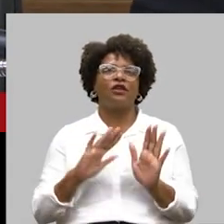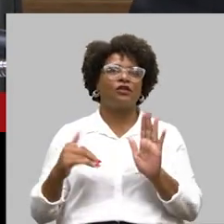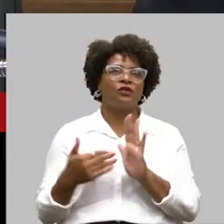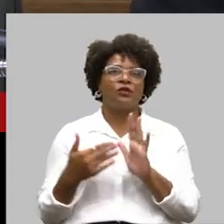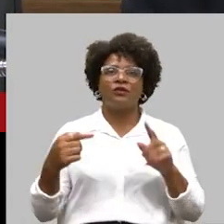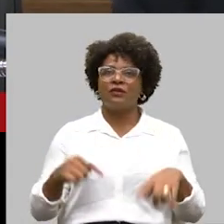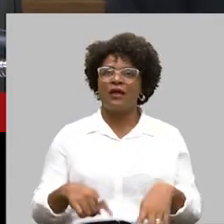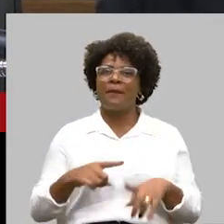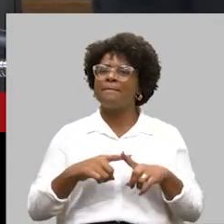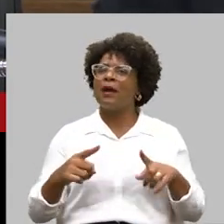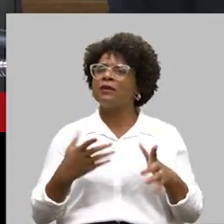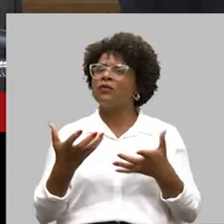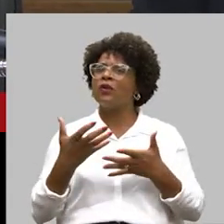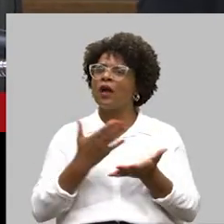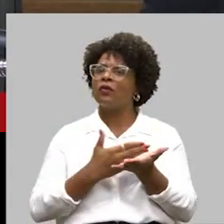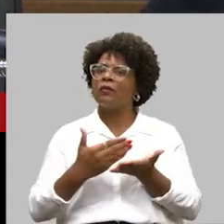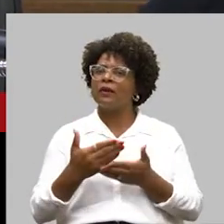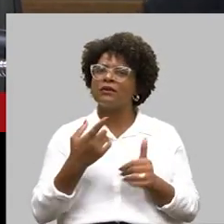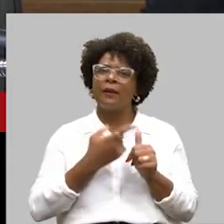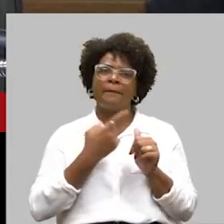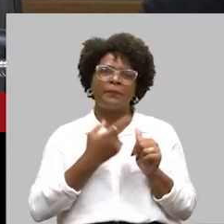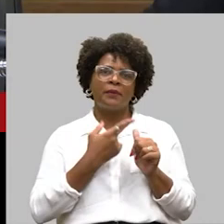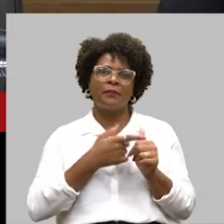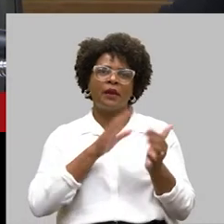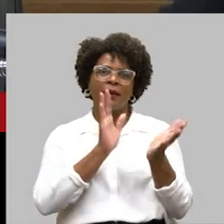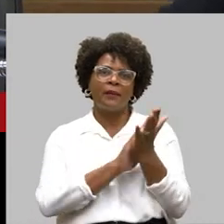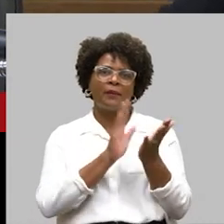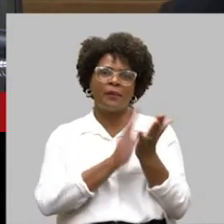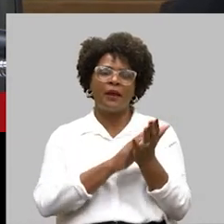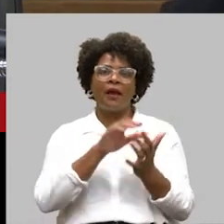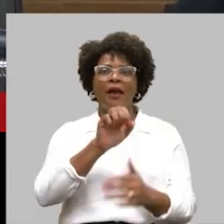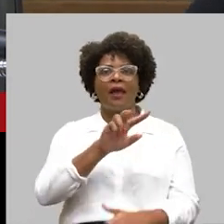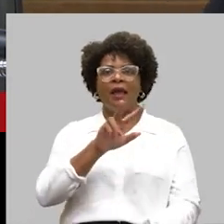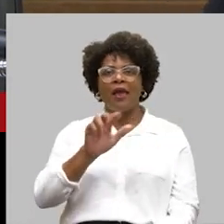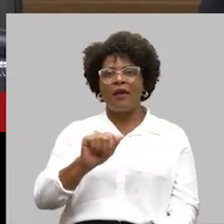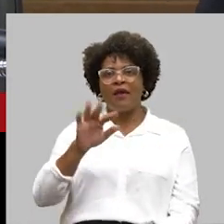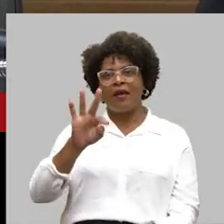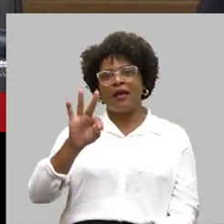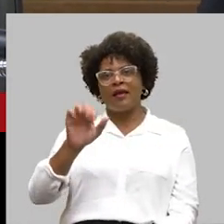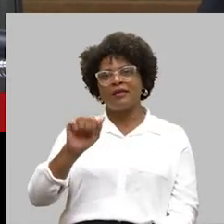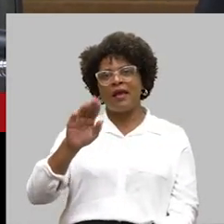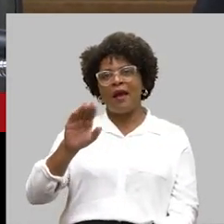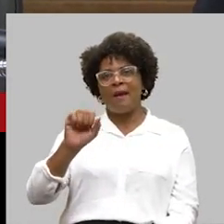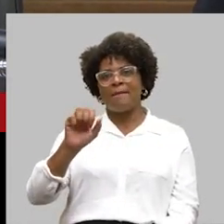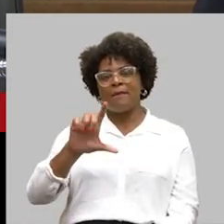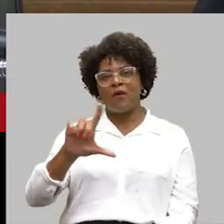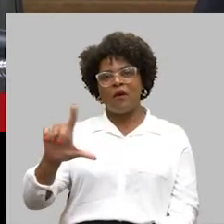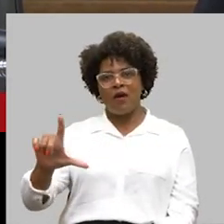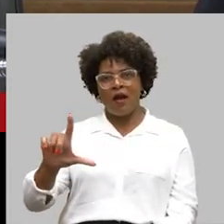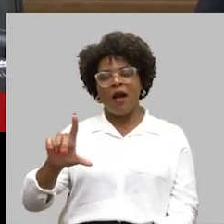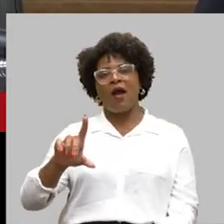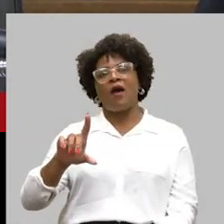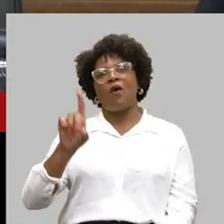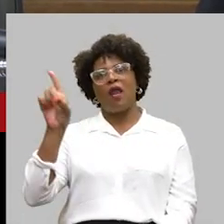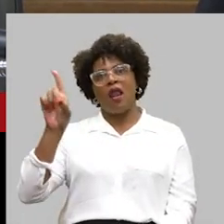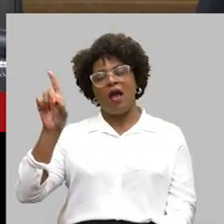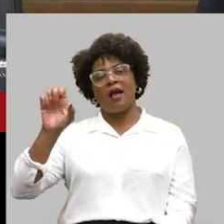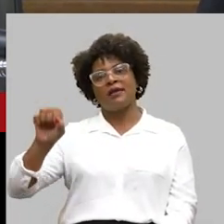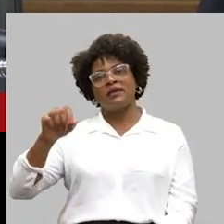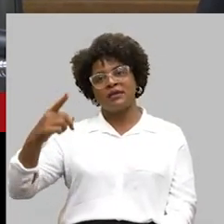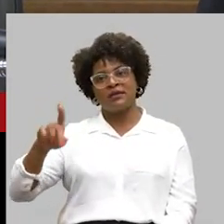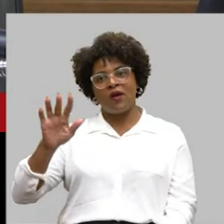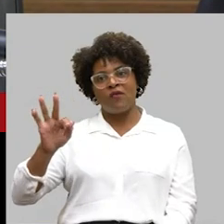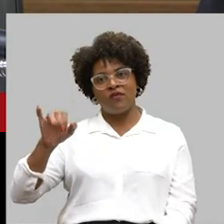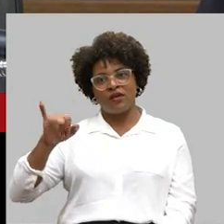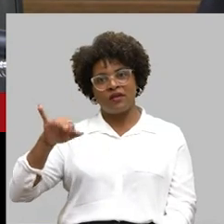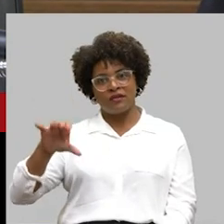eu queria começar primeiro parabenizando lá a Efa Tabocal lá de São Francisco que nessa semana comemora